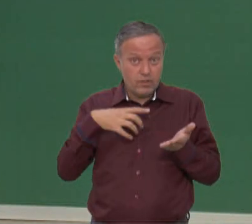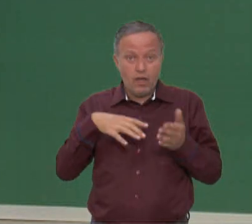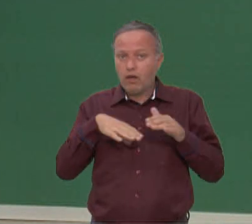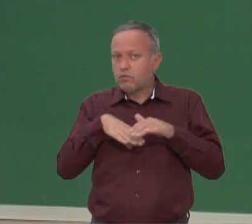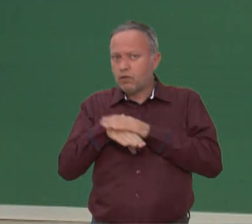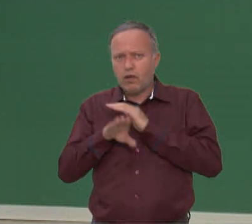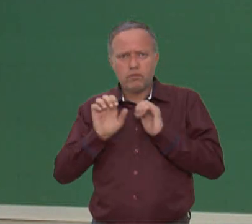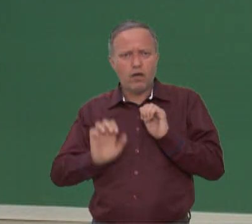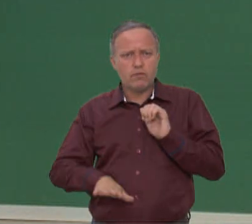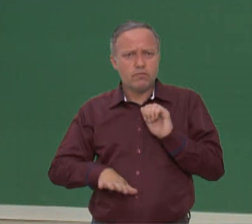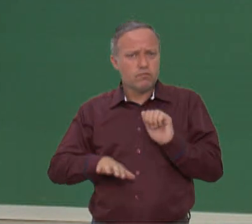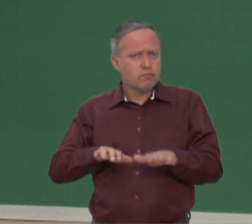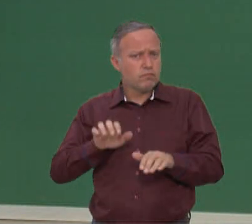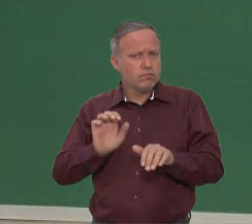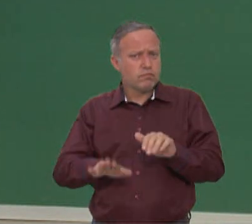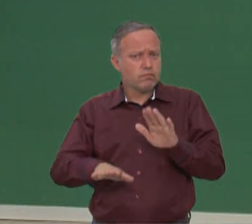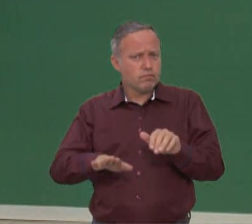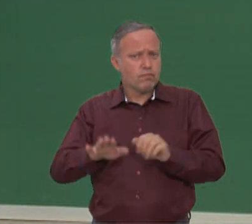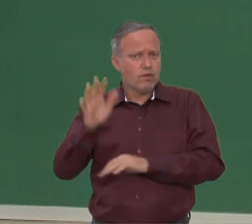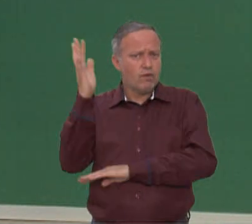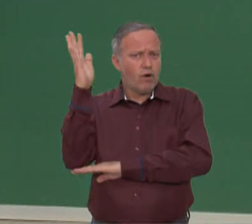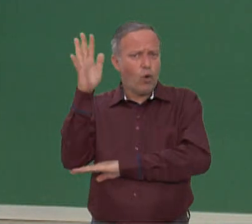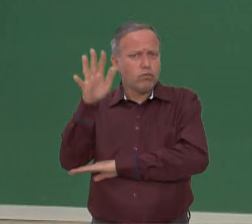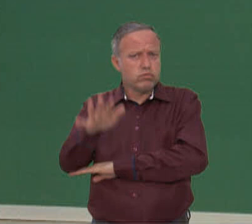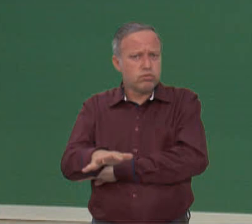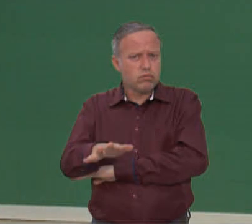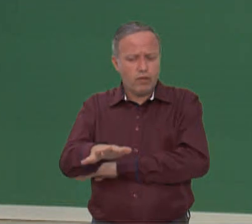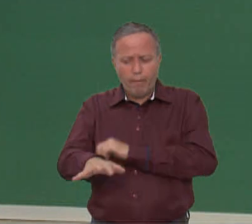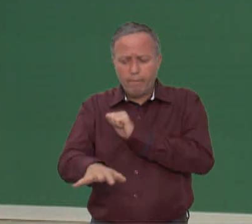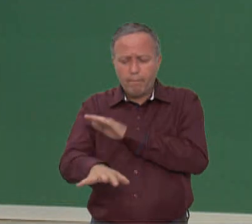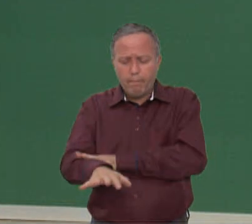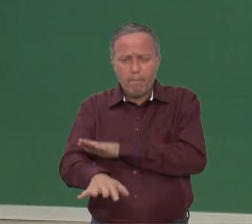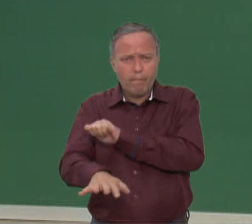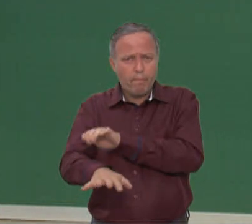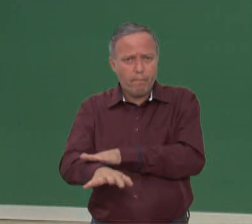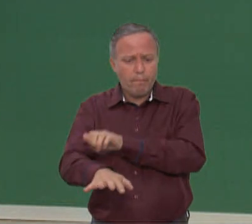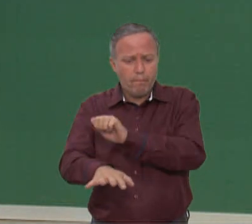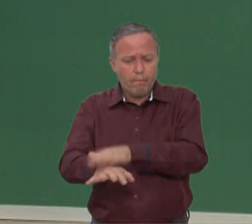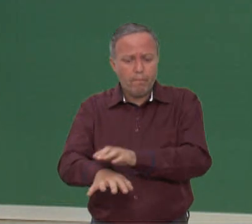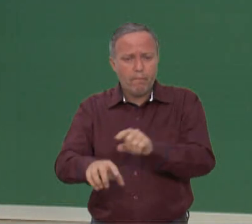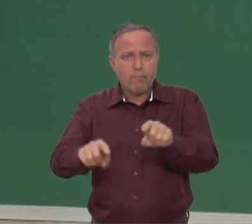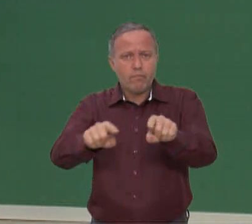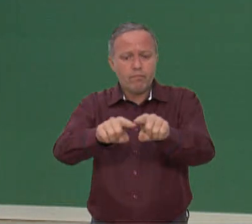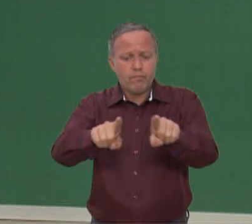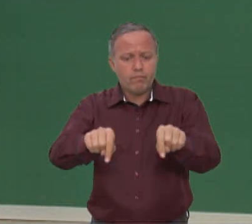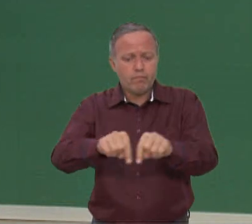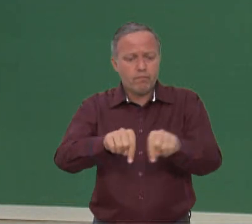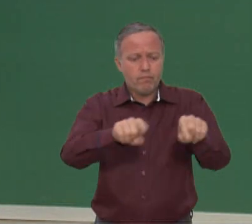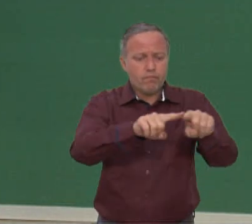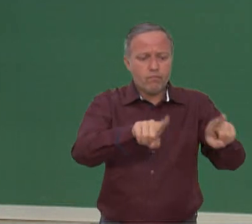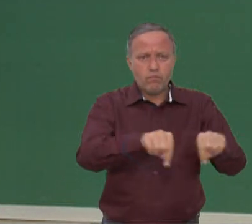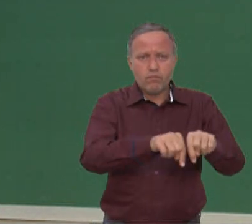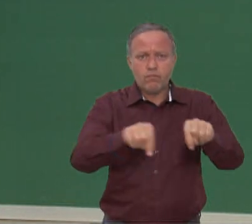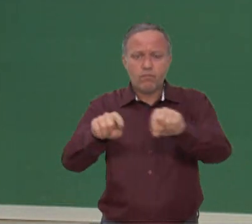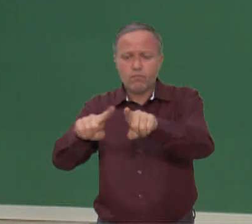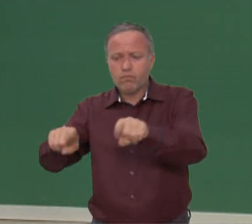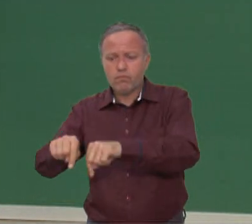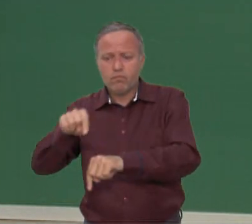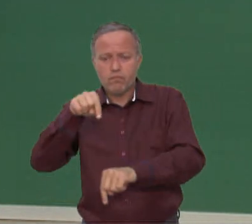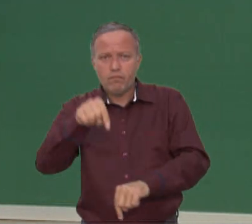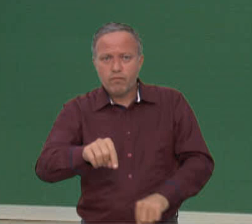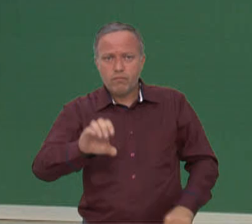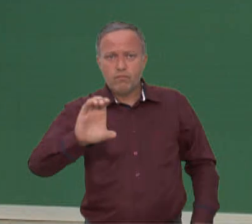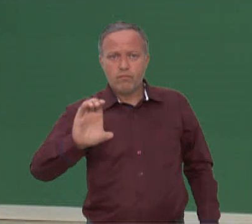por exemplo, sobre um piso de madeira e um de cerâmica, você consegue perceber que a cerâmica está mais